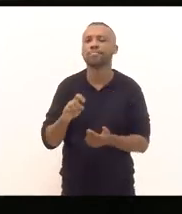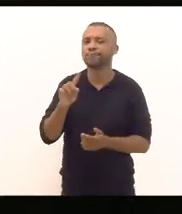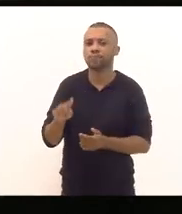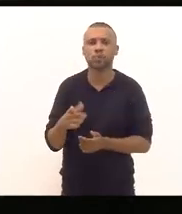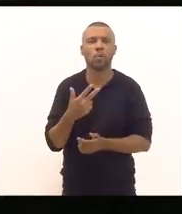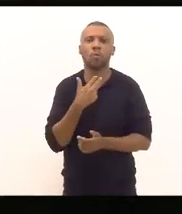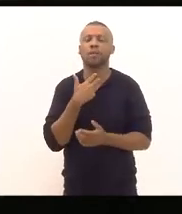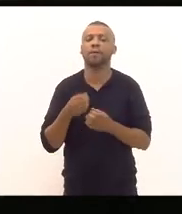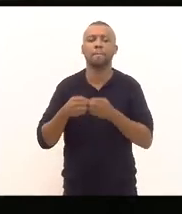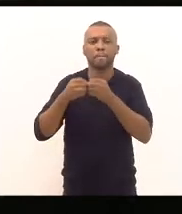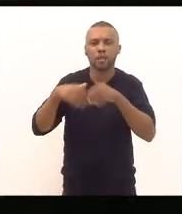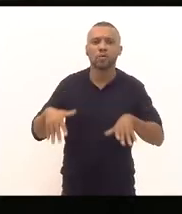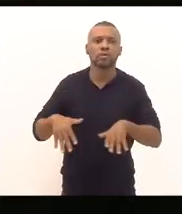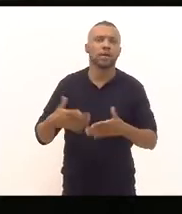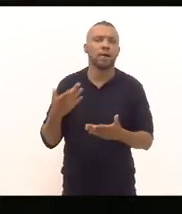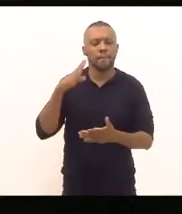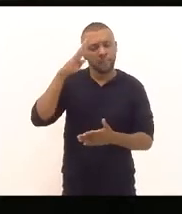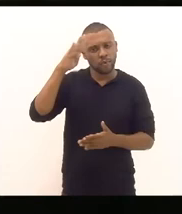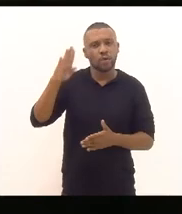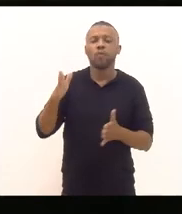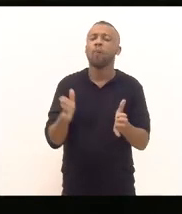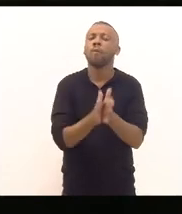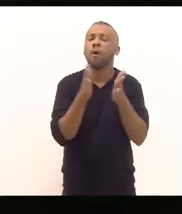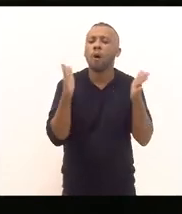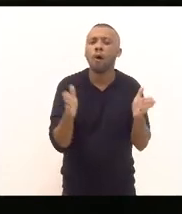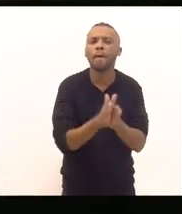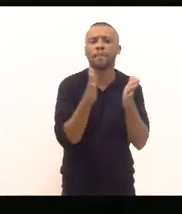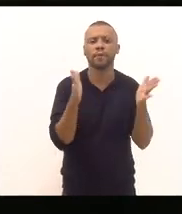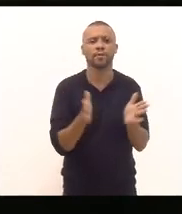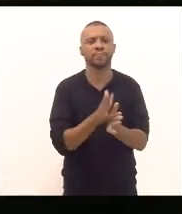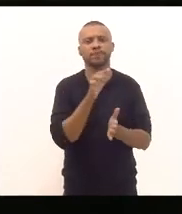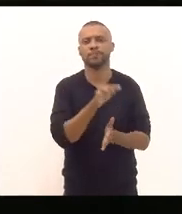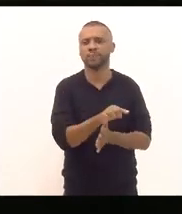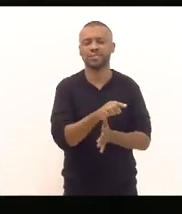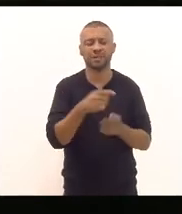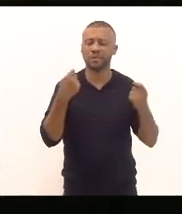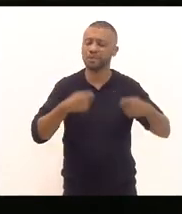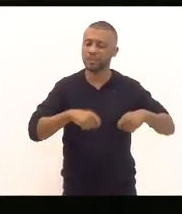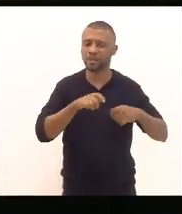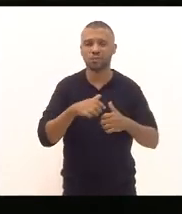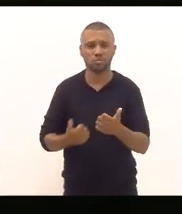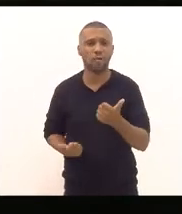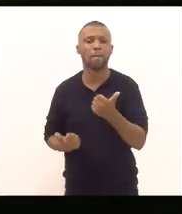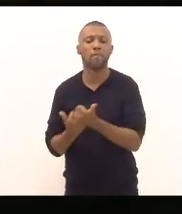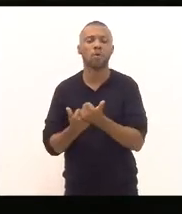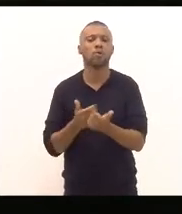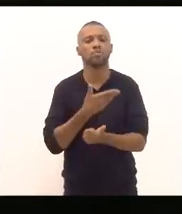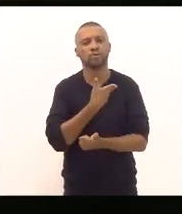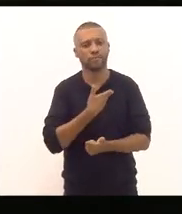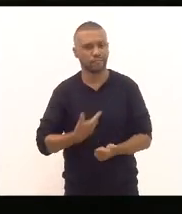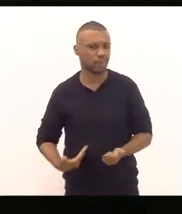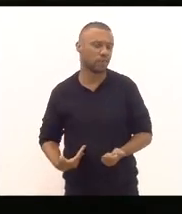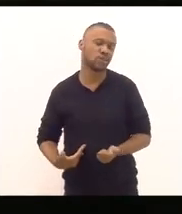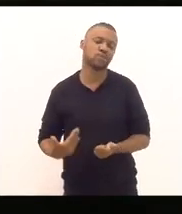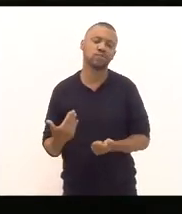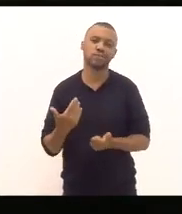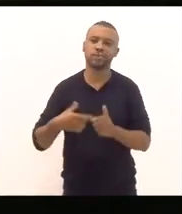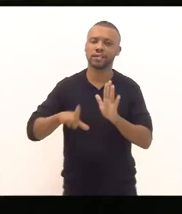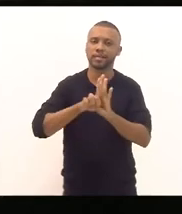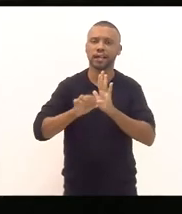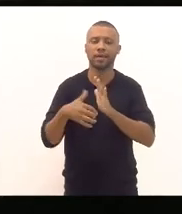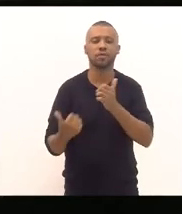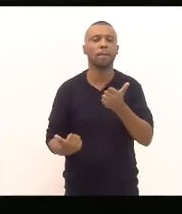prejudicar Principalmente aqueles menos favorecidos aqueles que precisam do Amparo do Estado o Amparo da lei